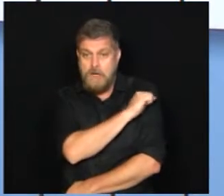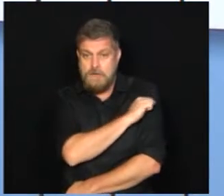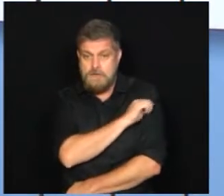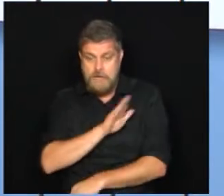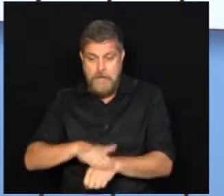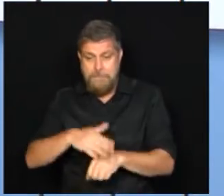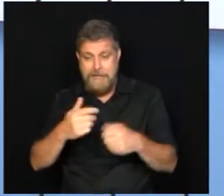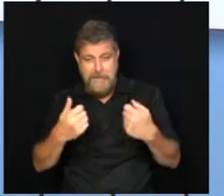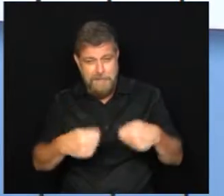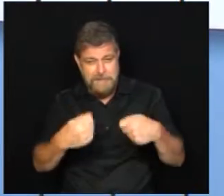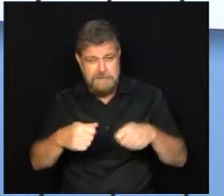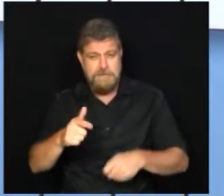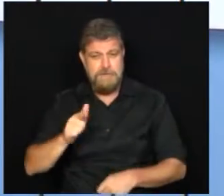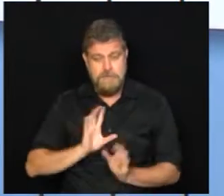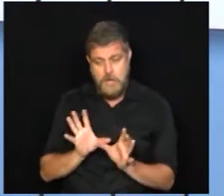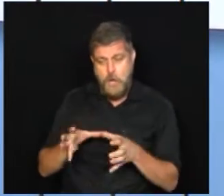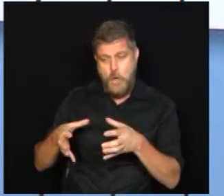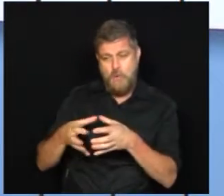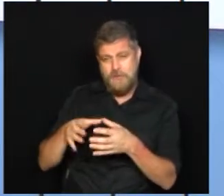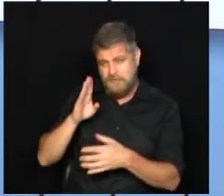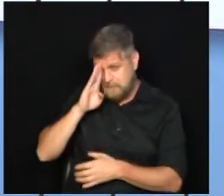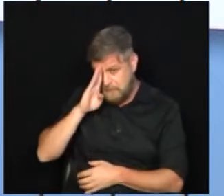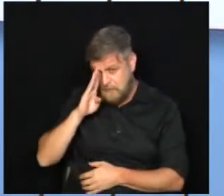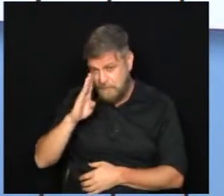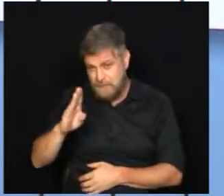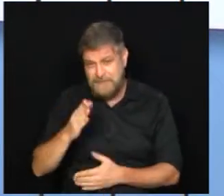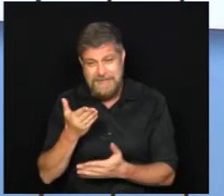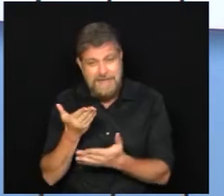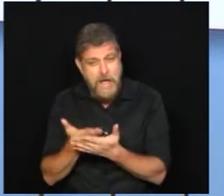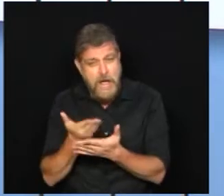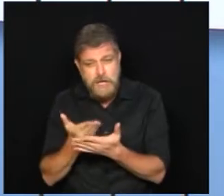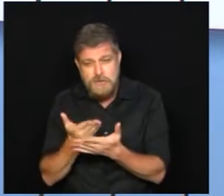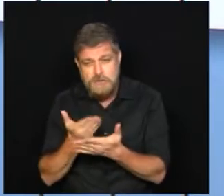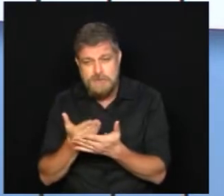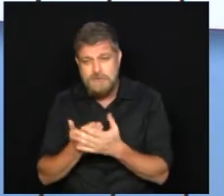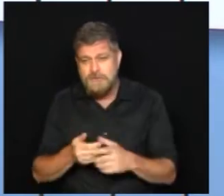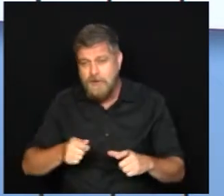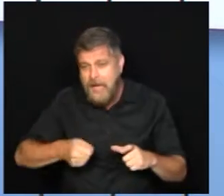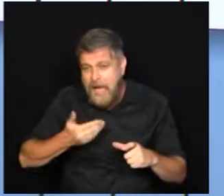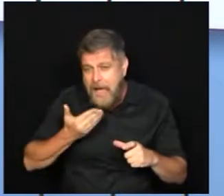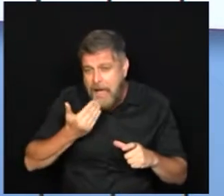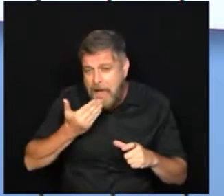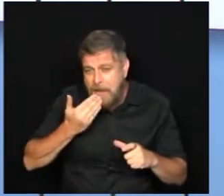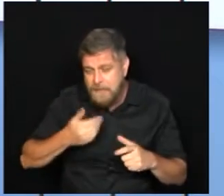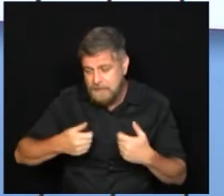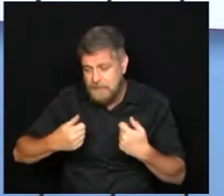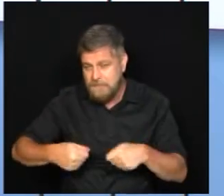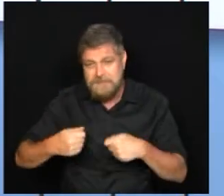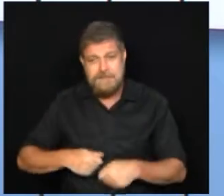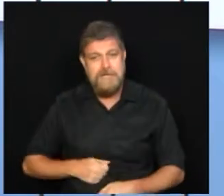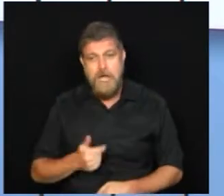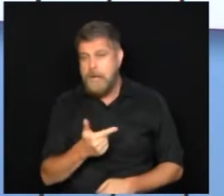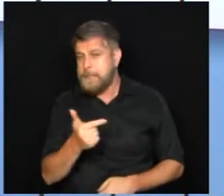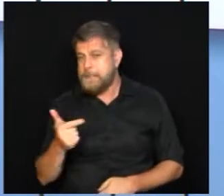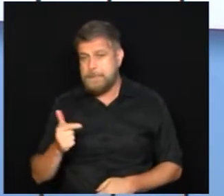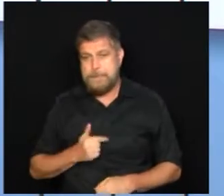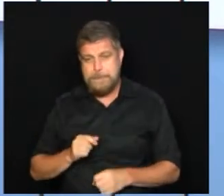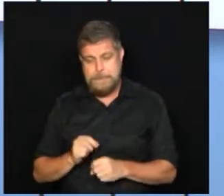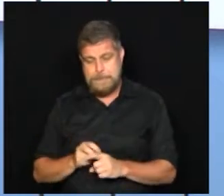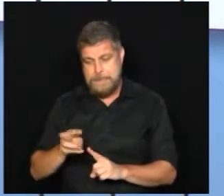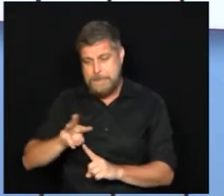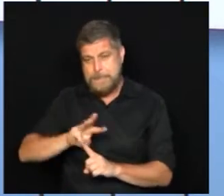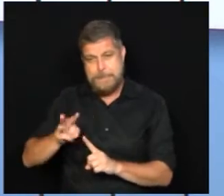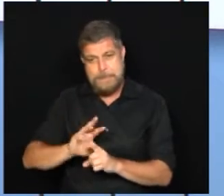precisam entre eles grupos prioritários de estudantes que precisam se alimentar na escola que não tem acesso a